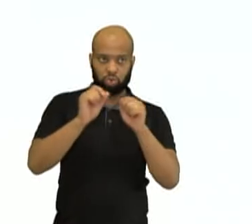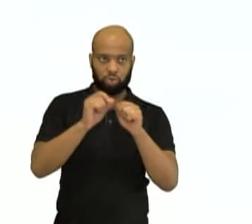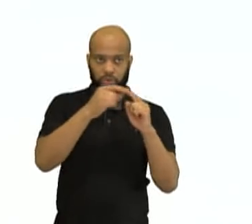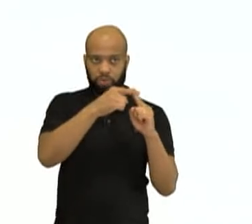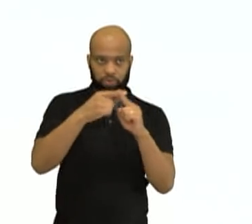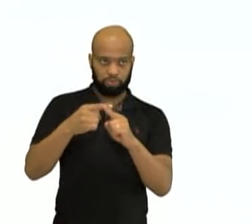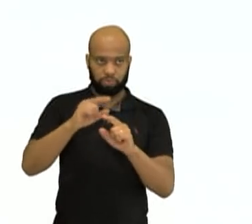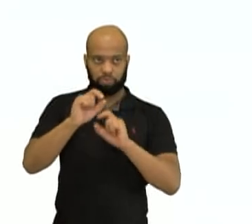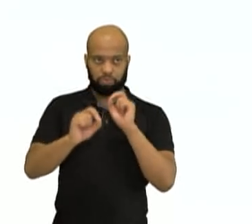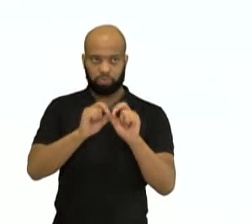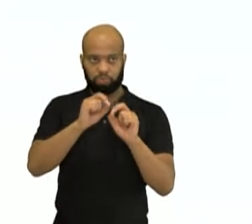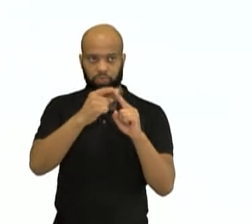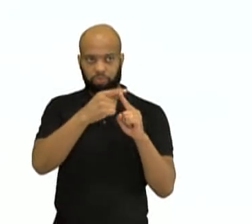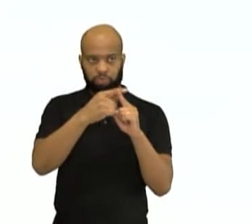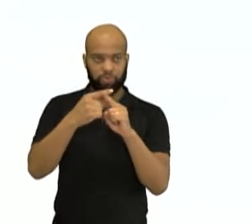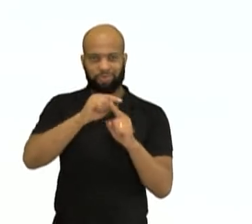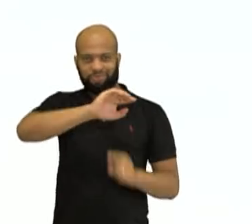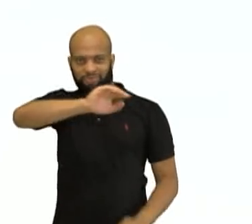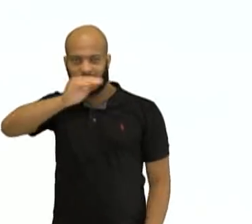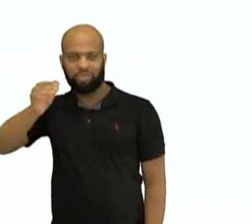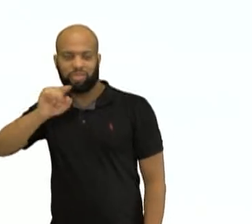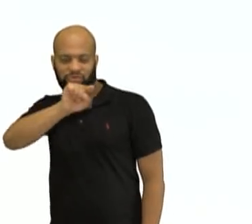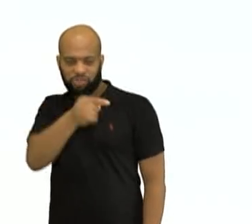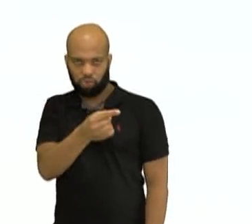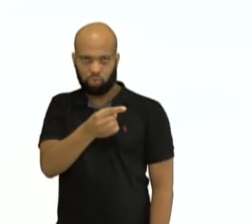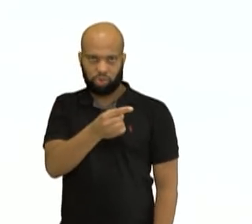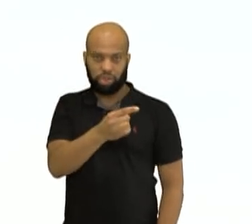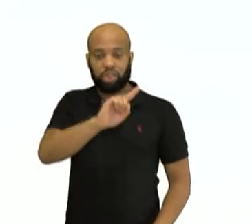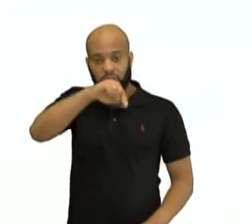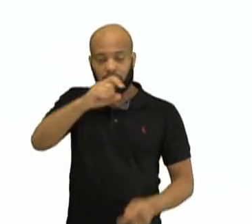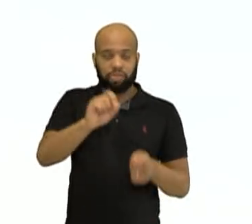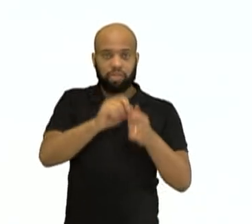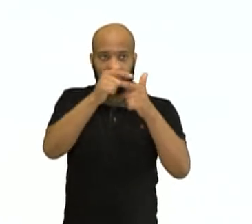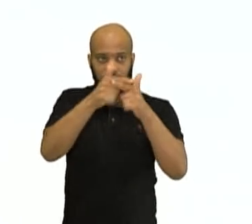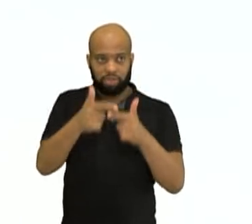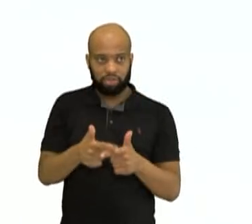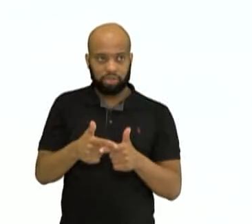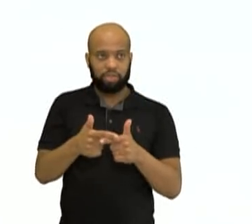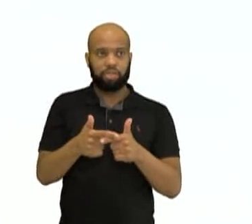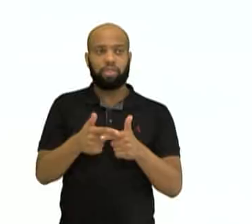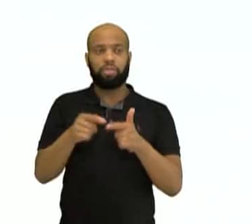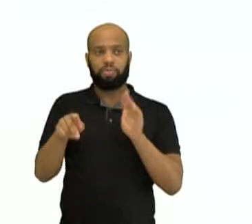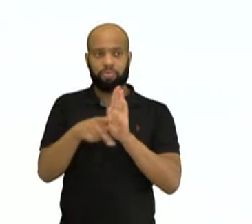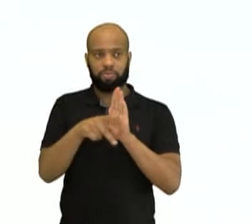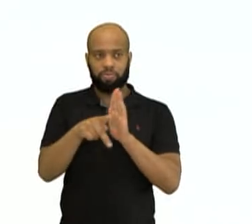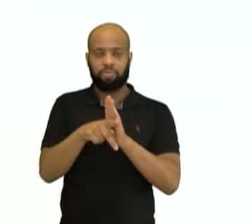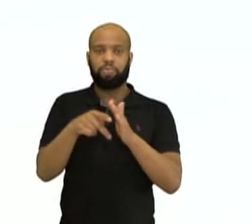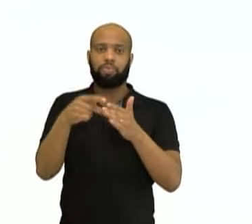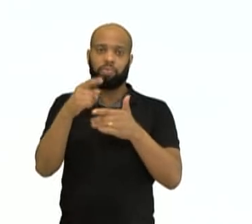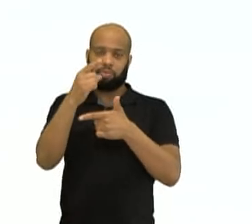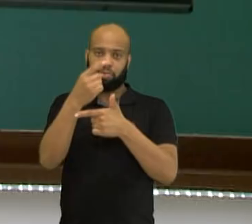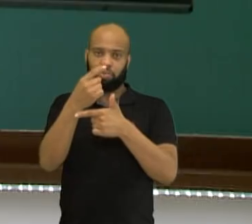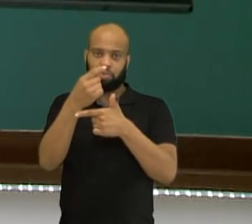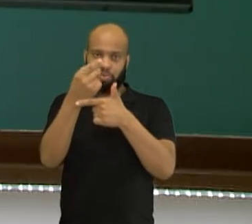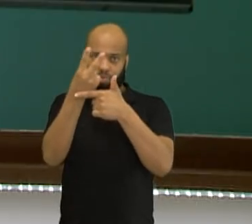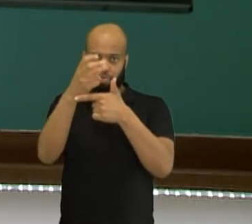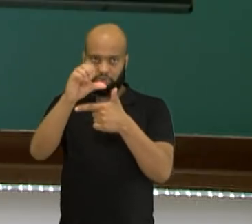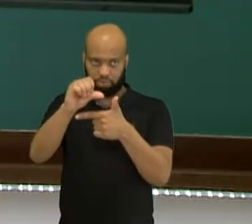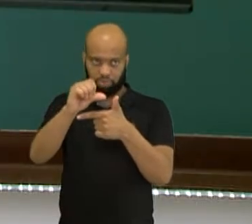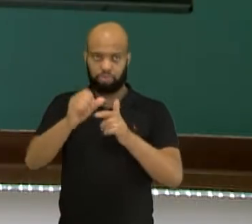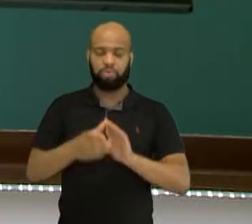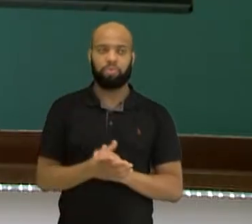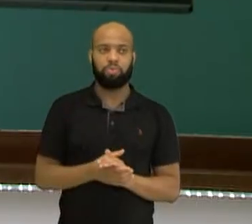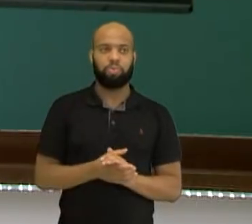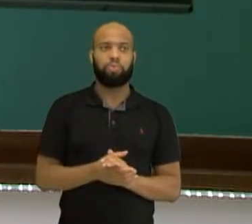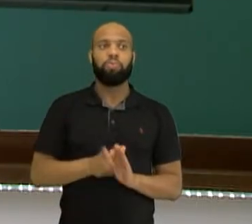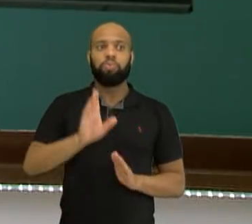100. Tá? Vai ficar 6 sobre 100. E 6 sobre 100 é igual ao quê? 0,06. Deslocando a